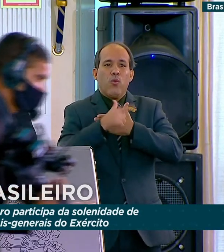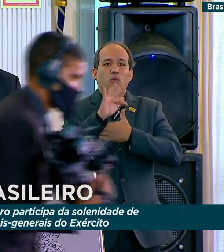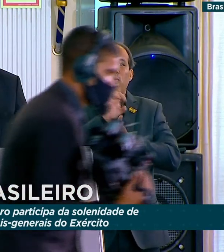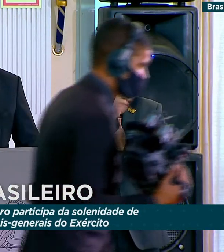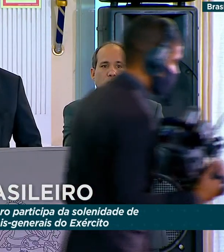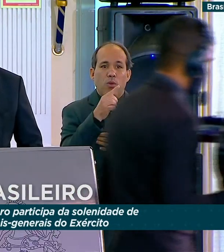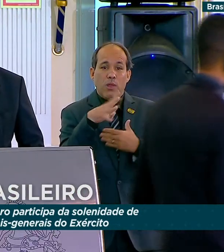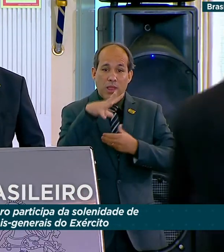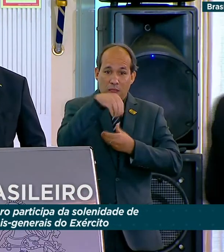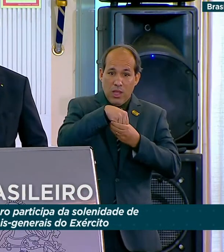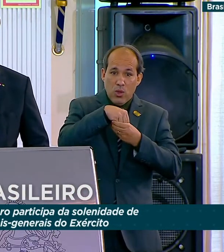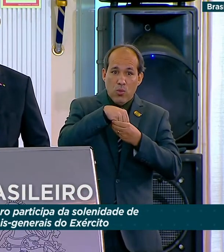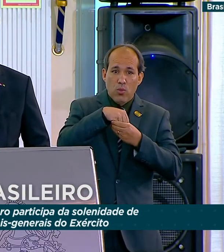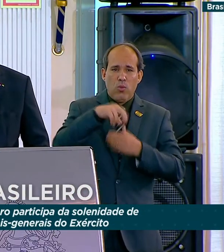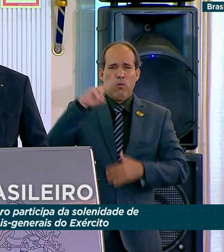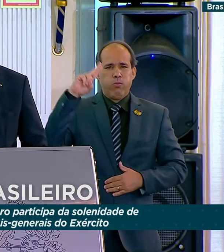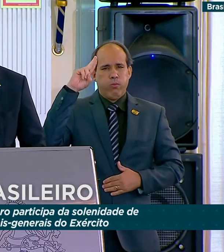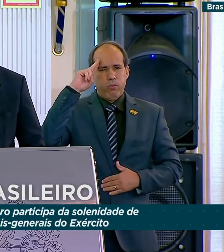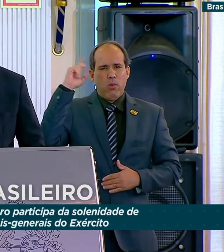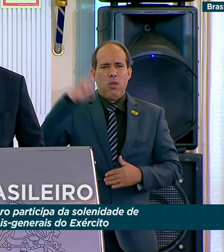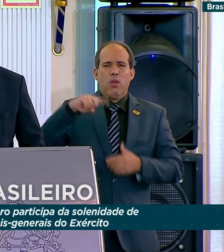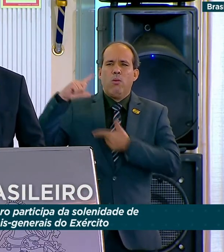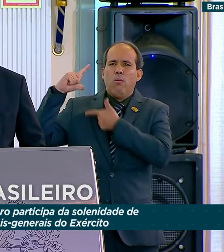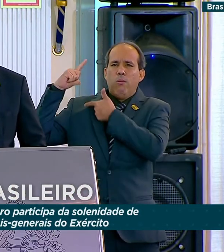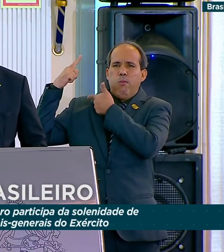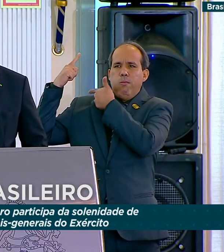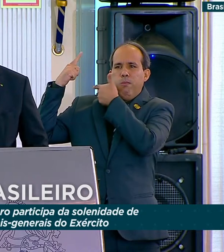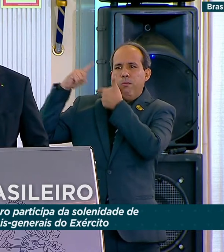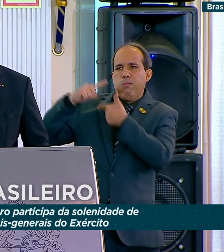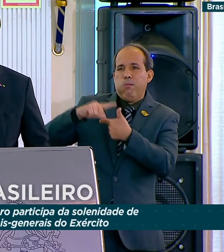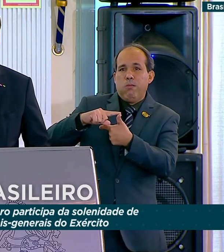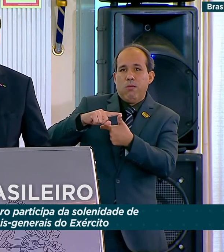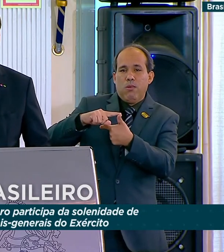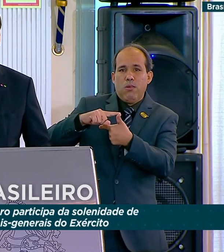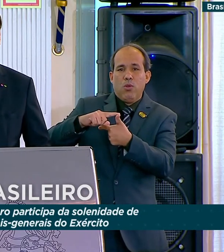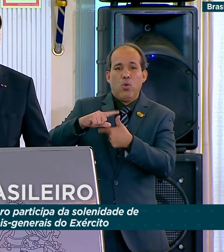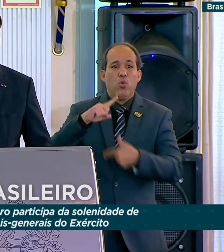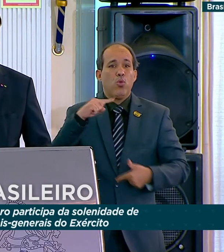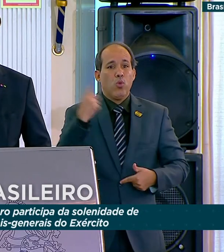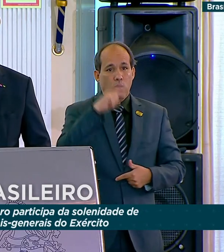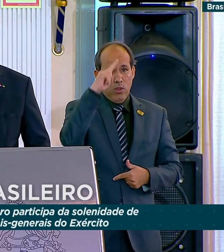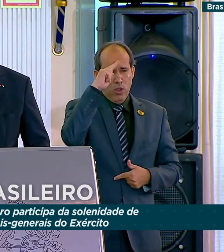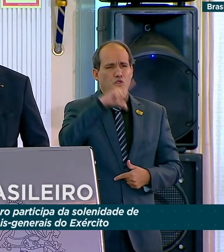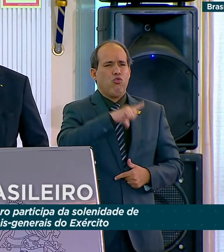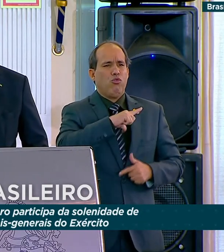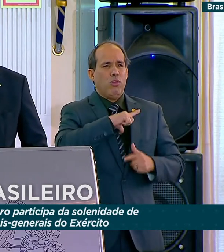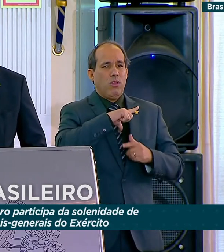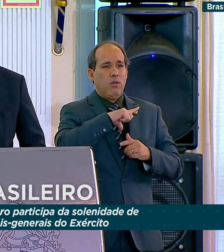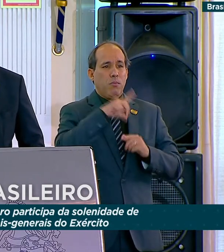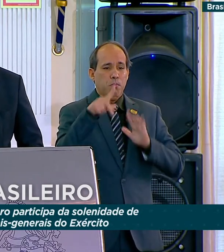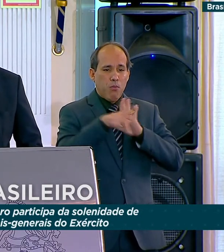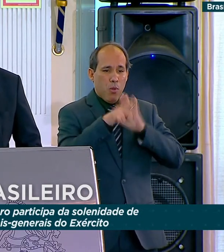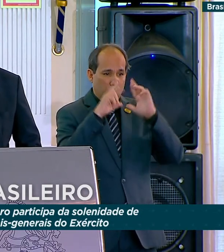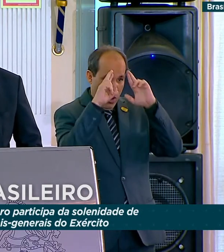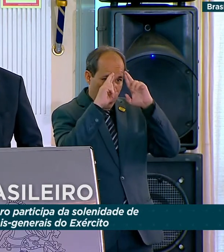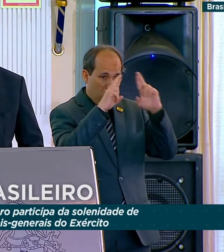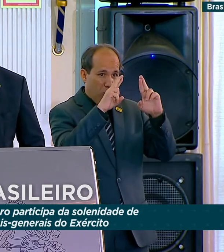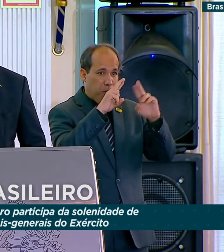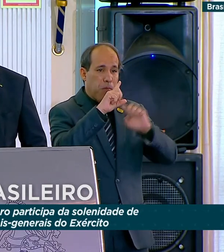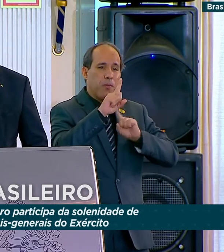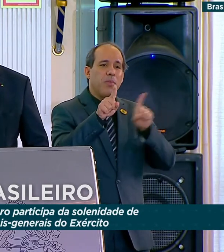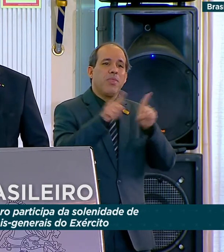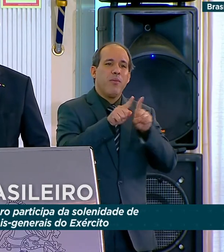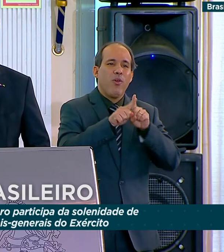exército a tradição e o nosso Exército de respeito de